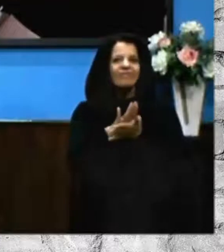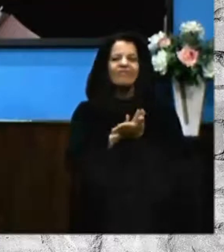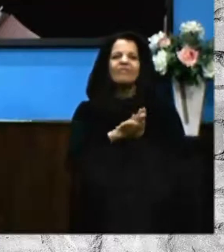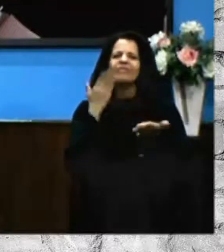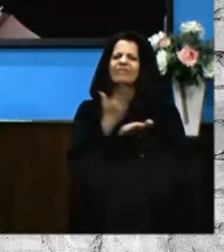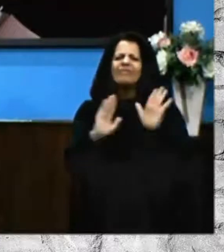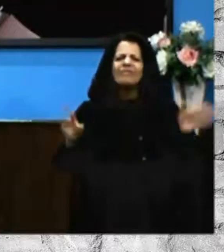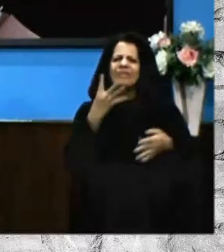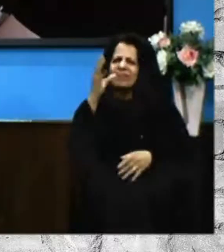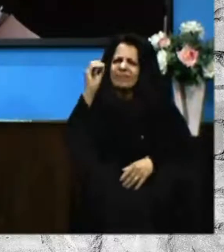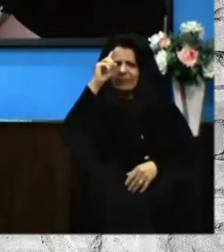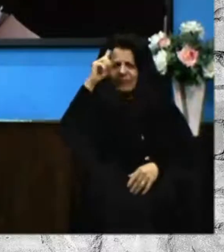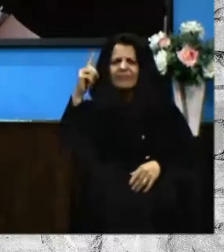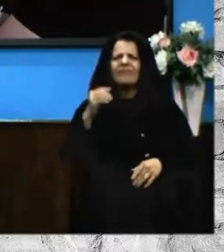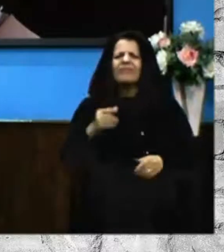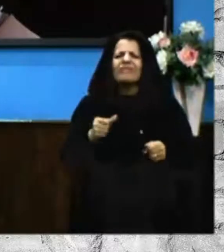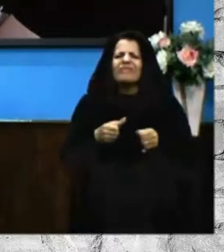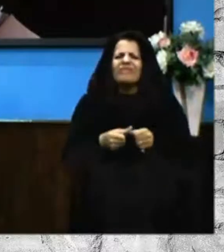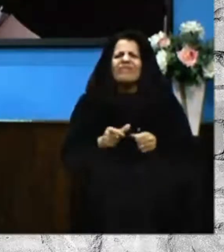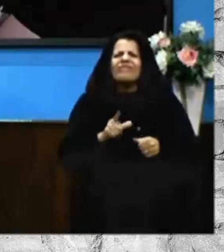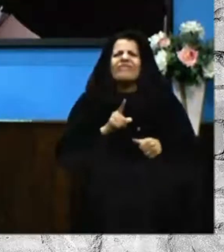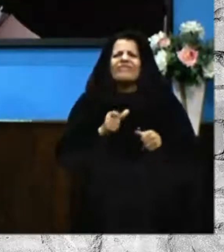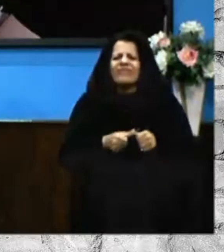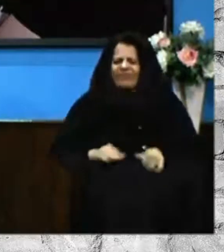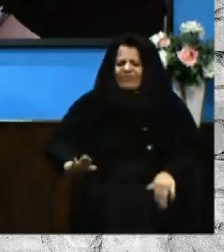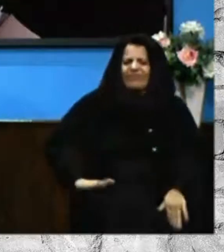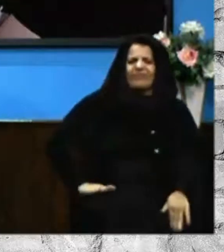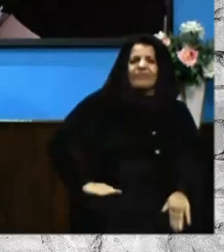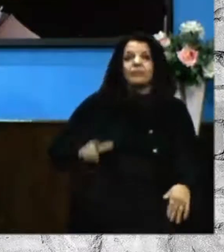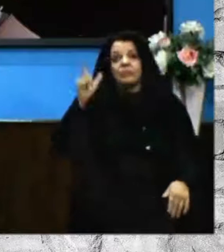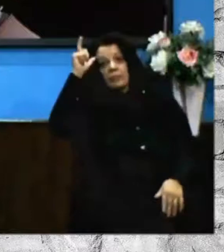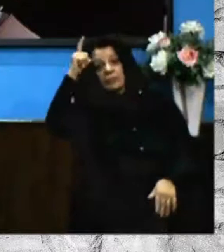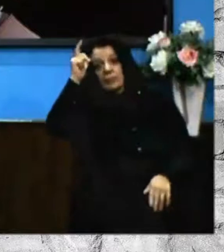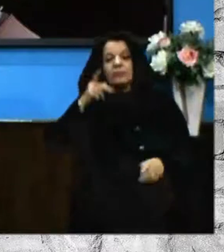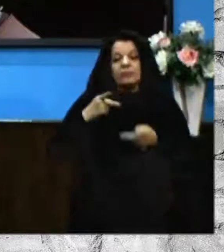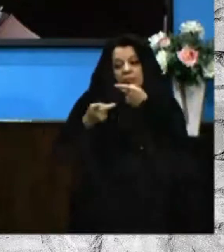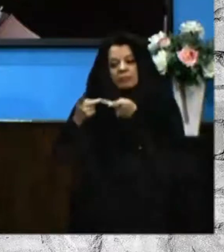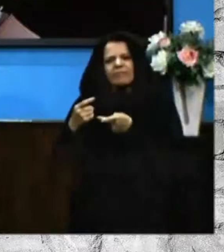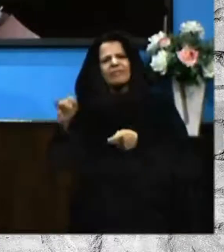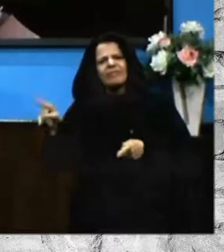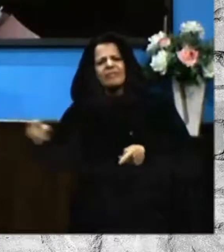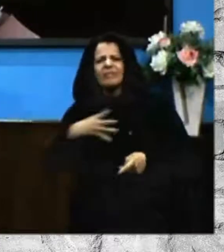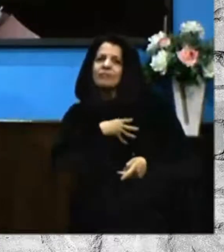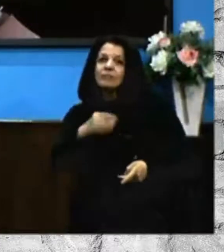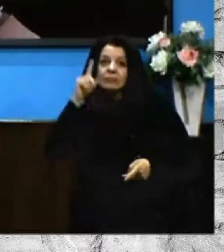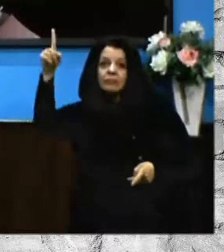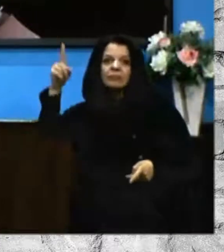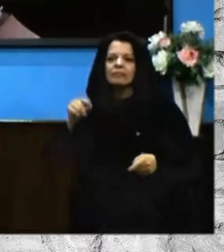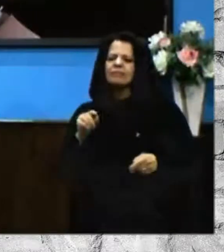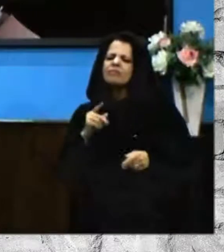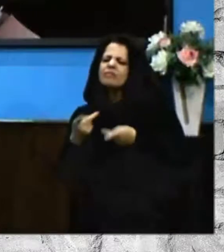fome. E disse-lhe o diabo: Se tu és o Filho de Deus, dize a esta pedra que se transforme em